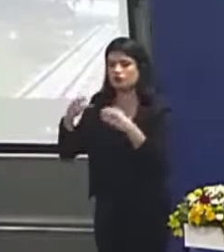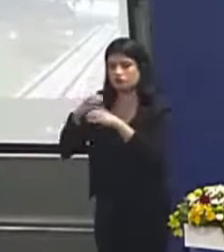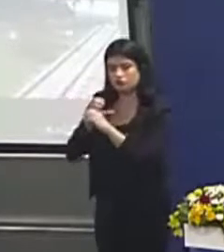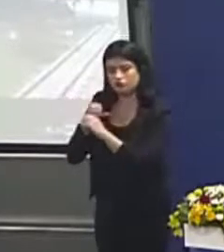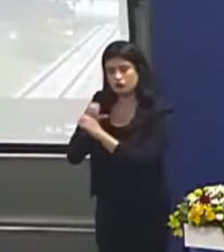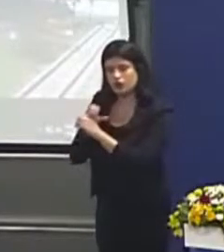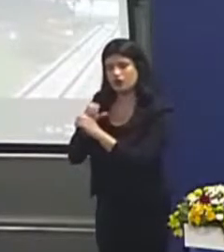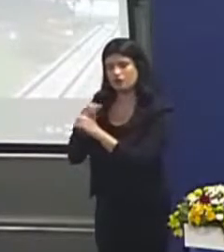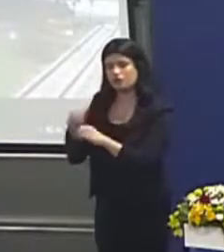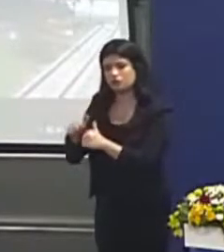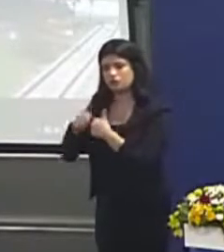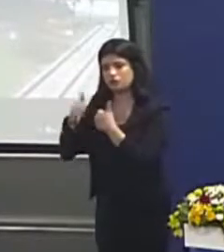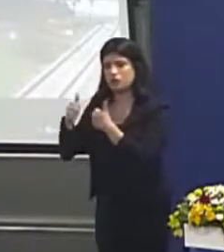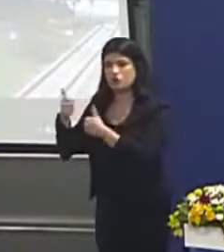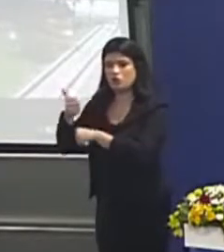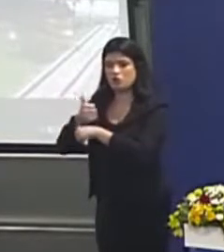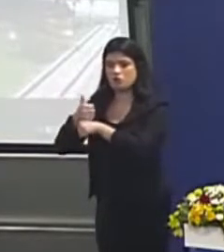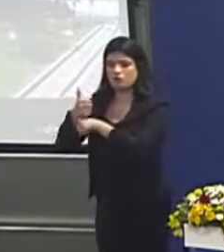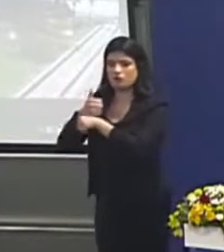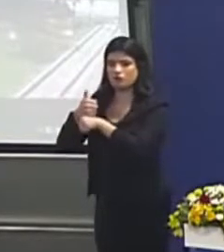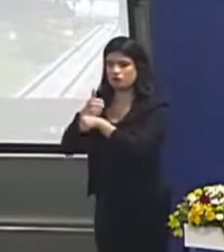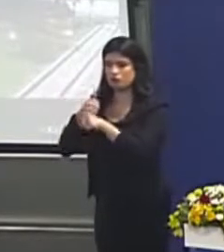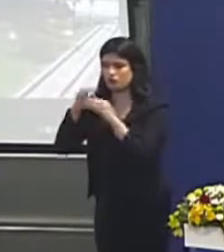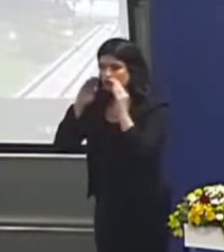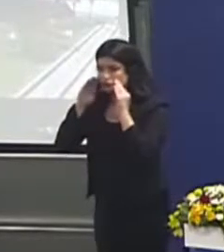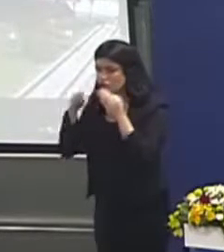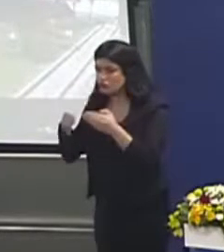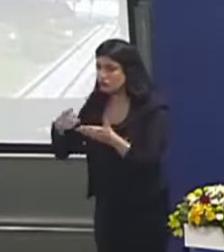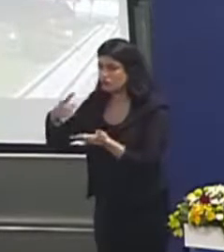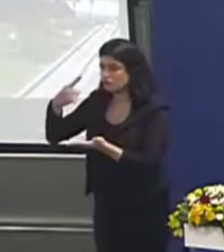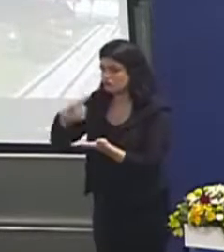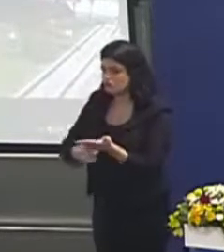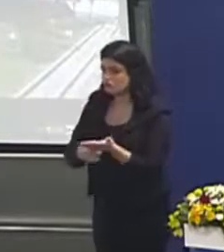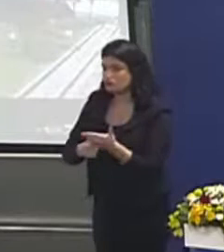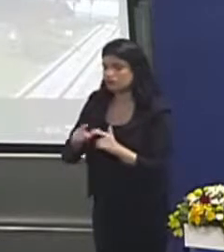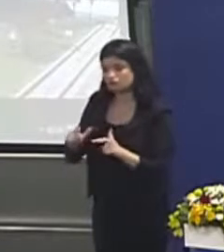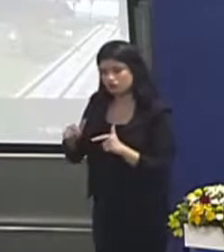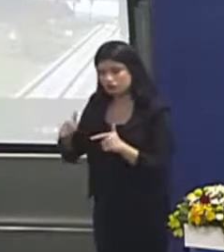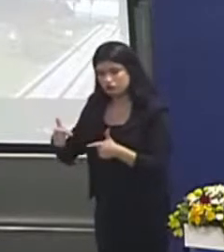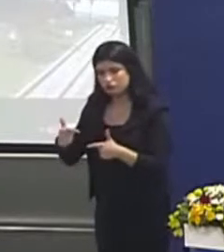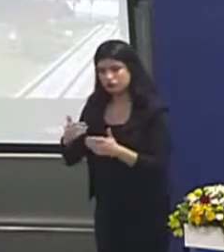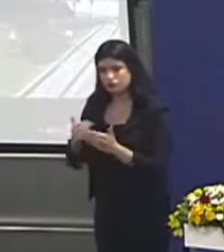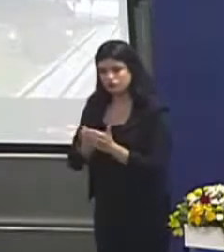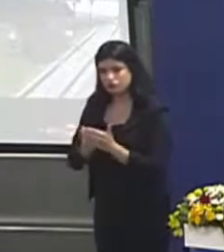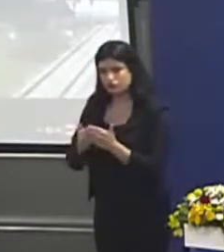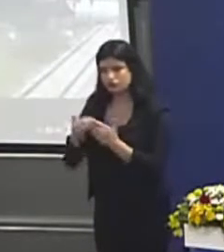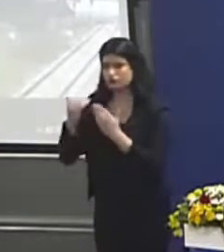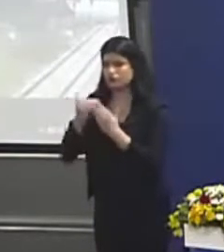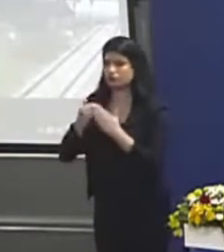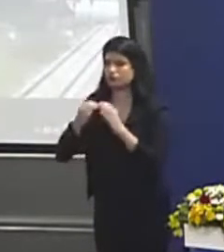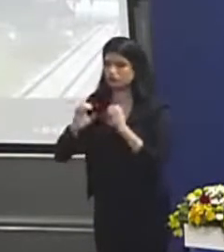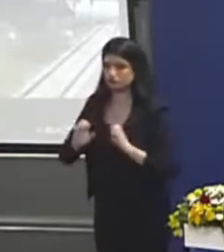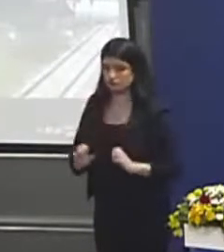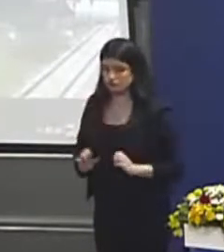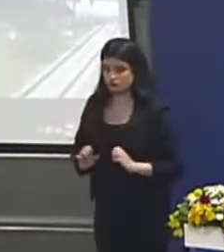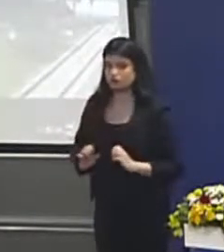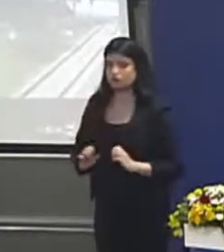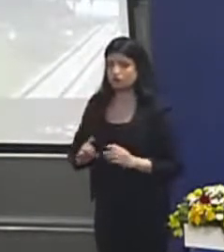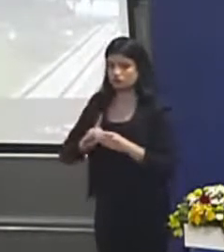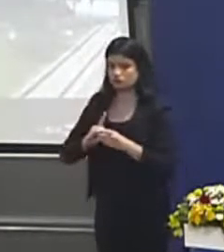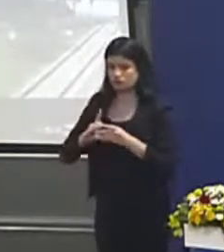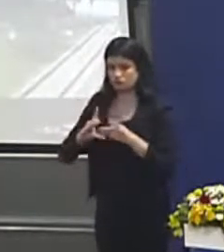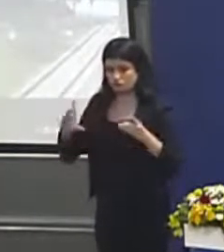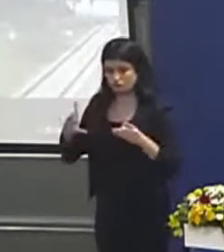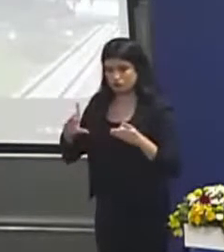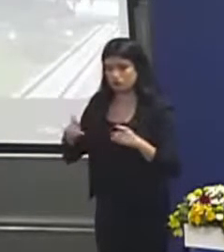profissão descentralizada, que seja comprometida e engajada com a ética, com a democracia e com a defesa